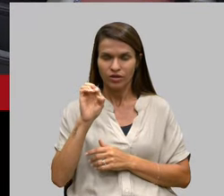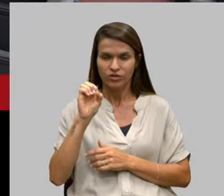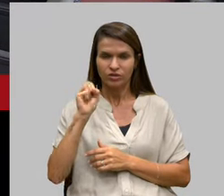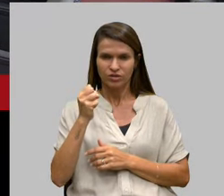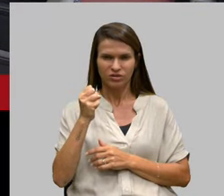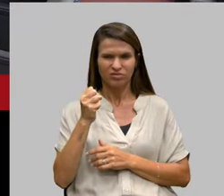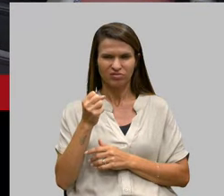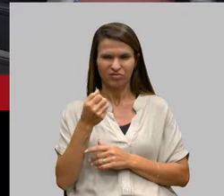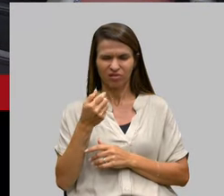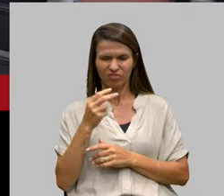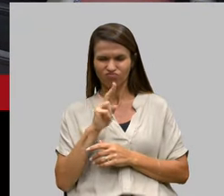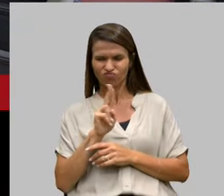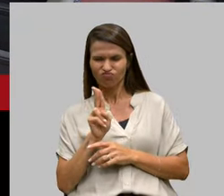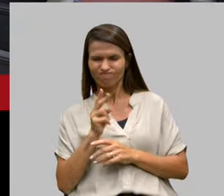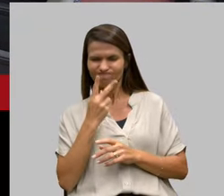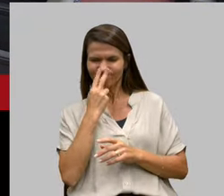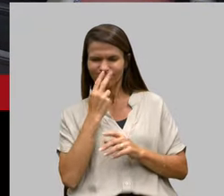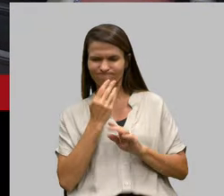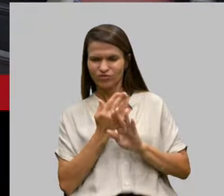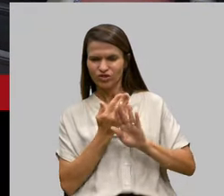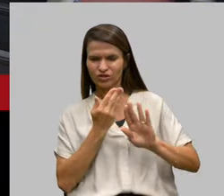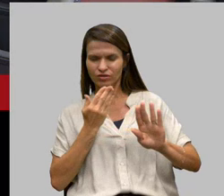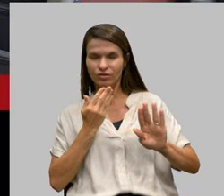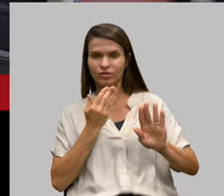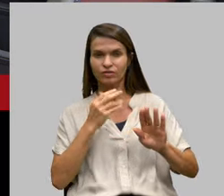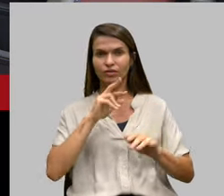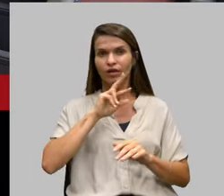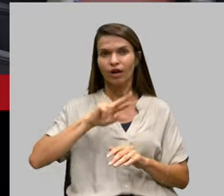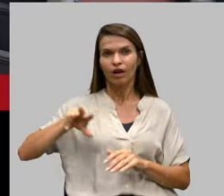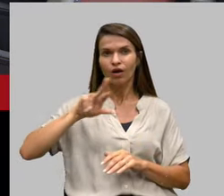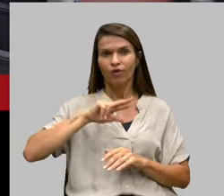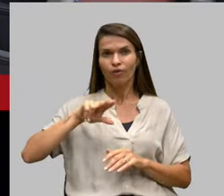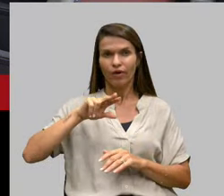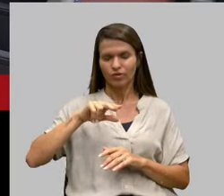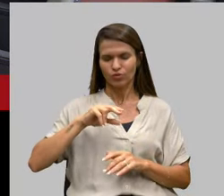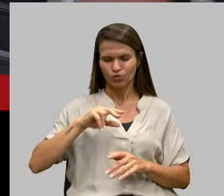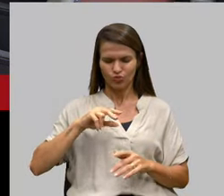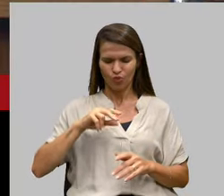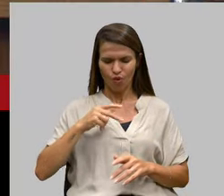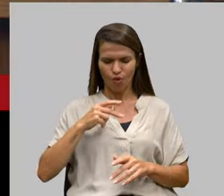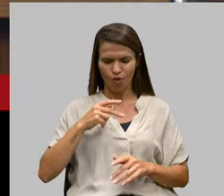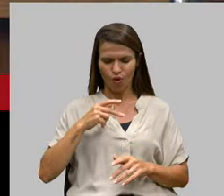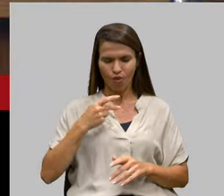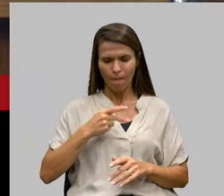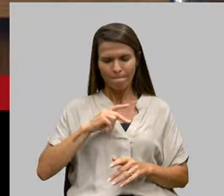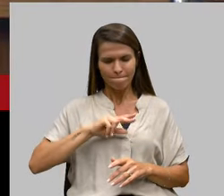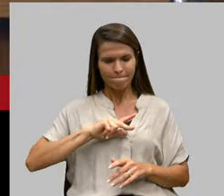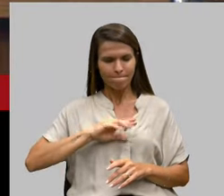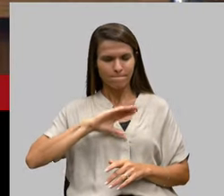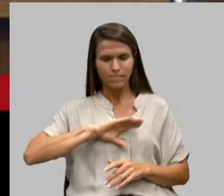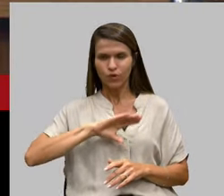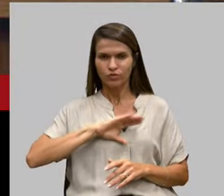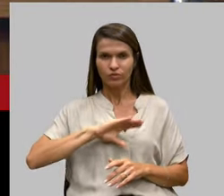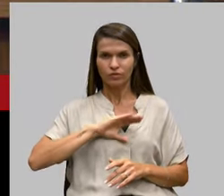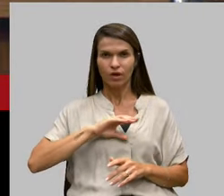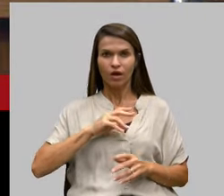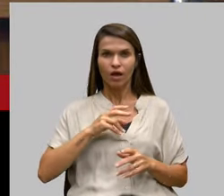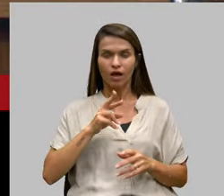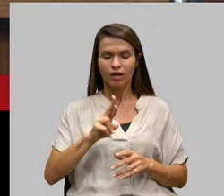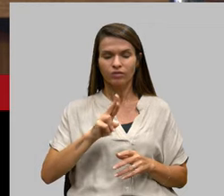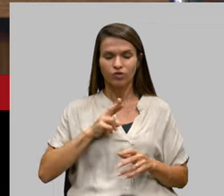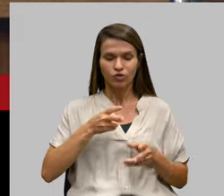parecendo uma coisa distante e e não é do nosso eh português é resultado da exploração de recursos